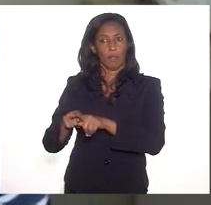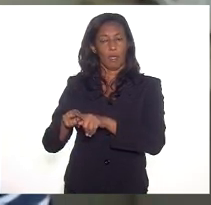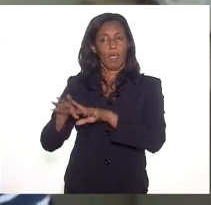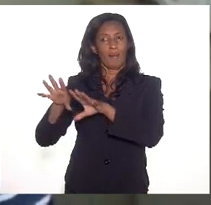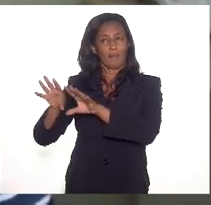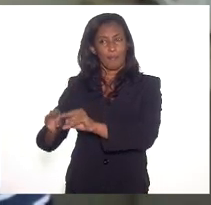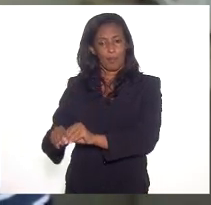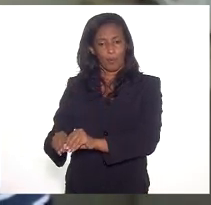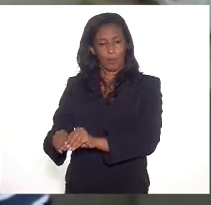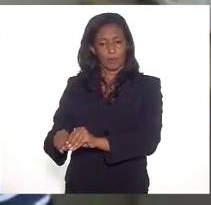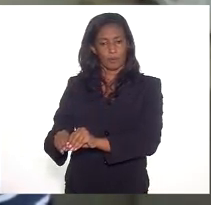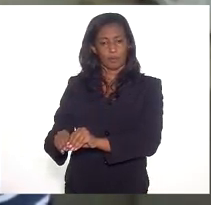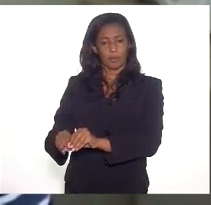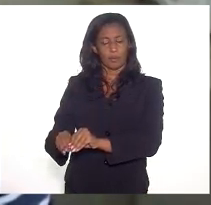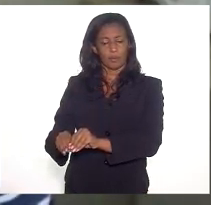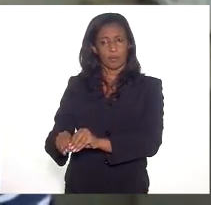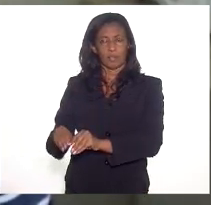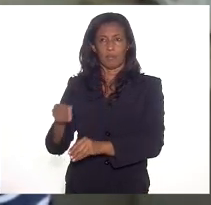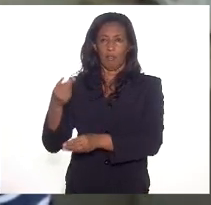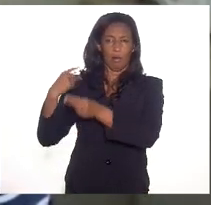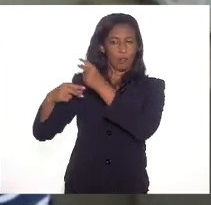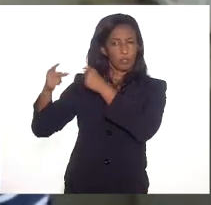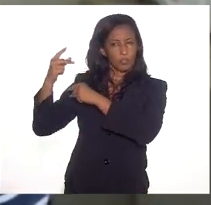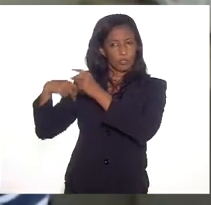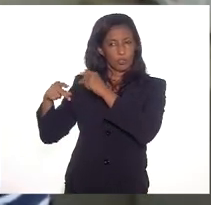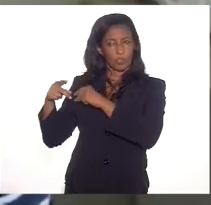velha, e coibir que o